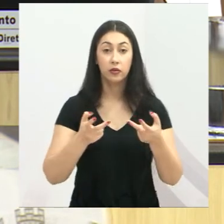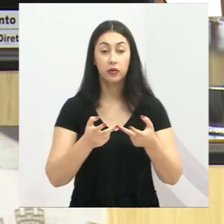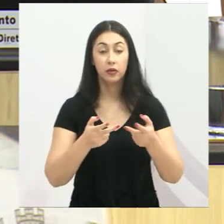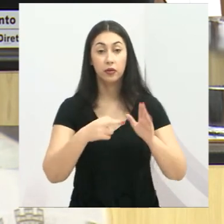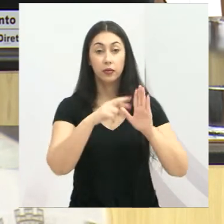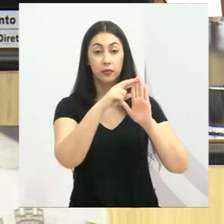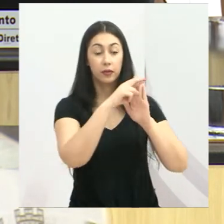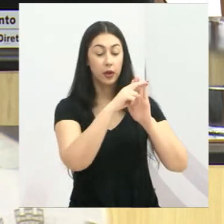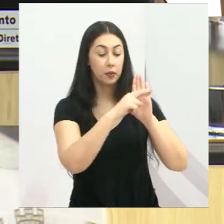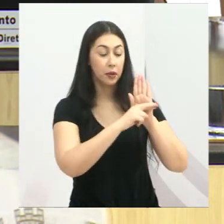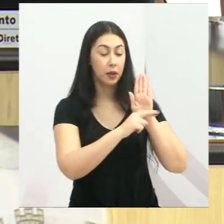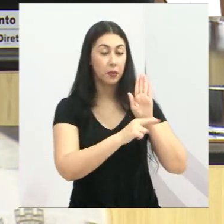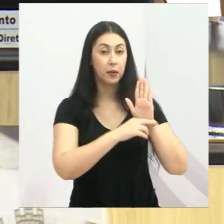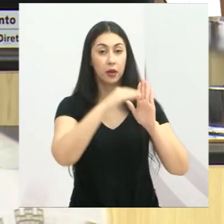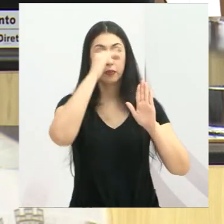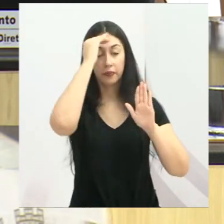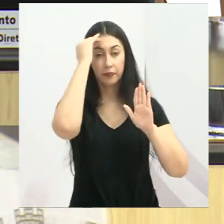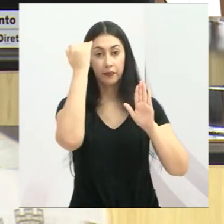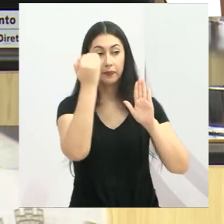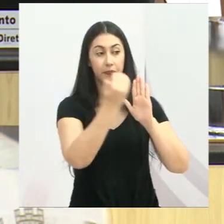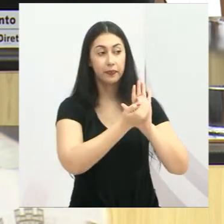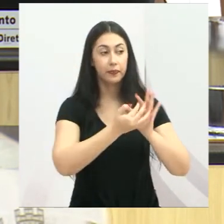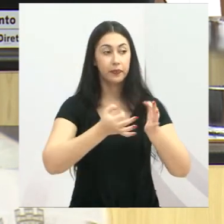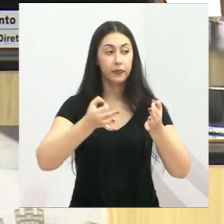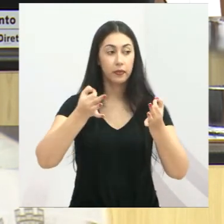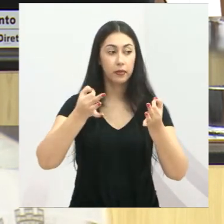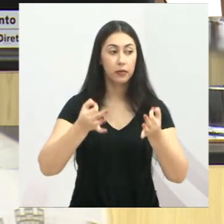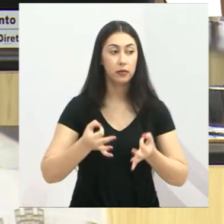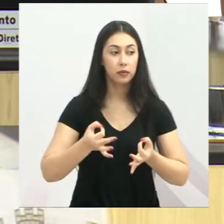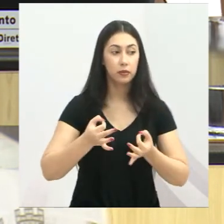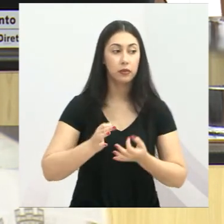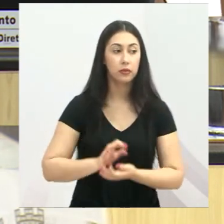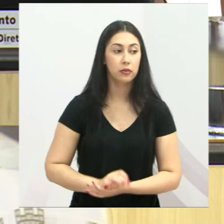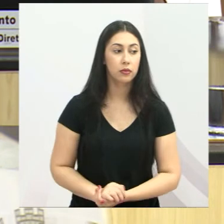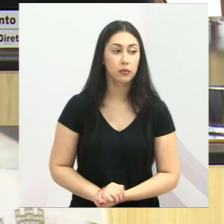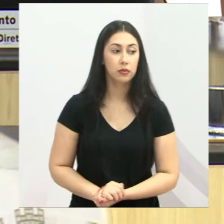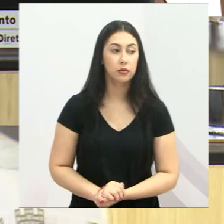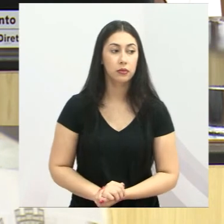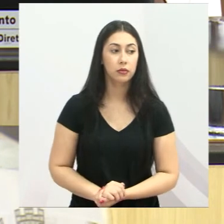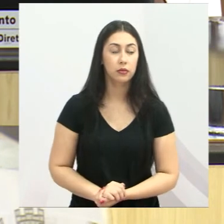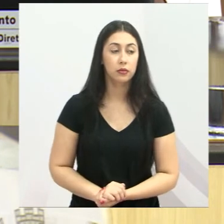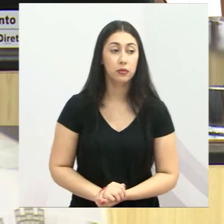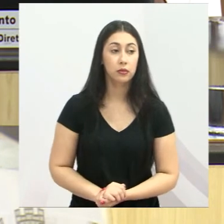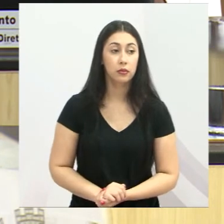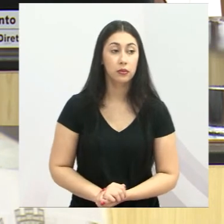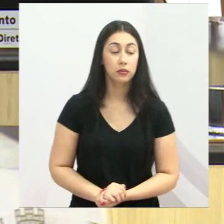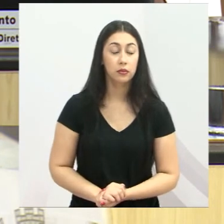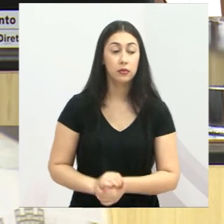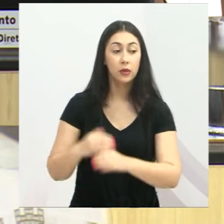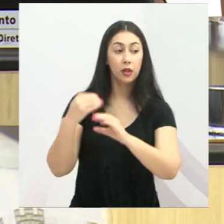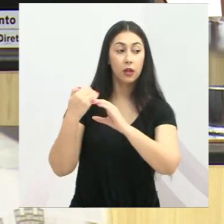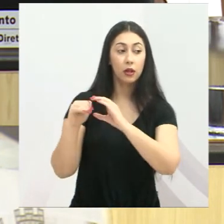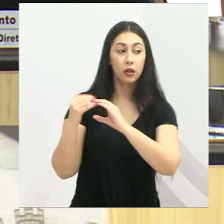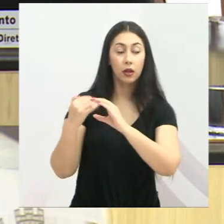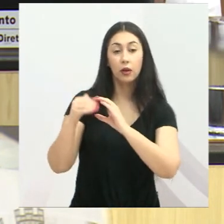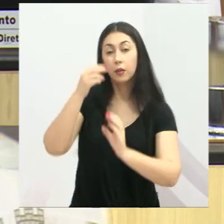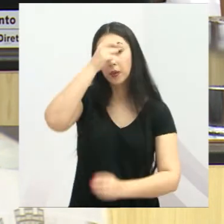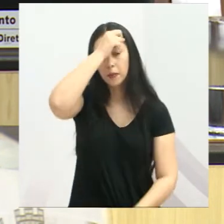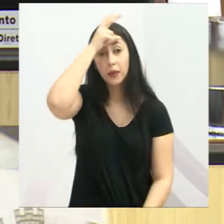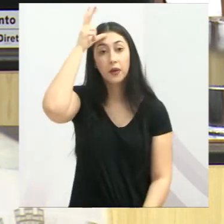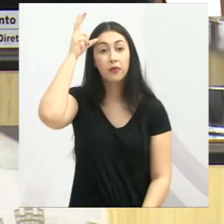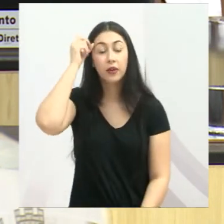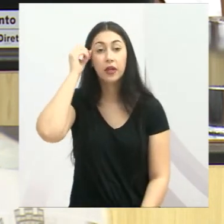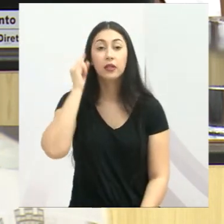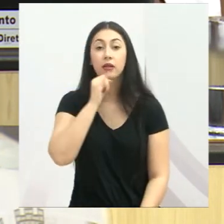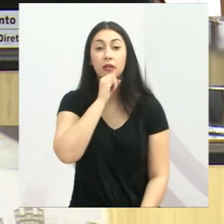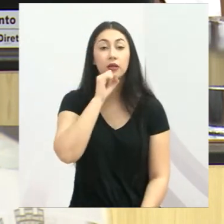ouvido e aprovado pelo egrégio plenário, cumpridas as formalidades regimentais, seja encaminhado ao senhor prefeito